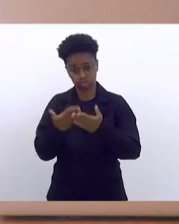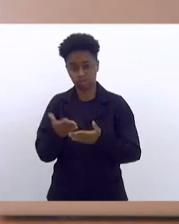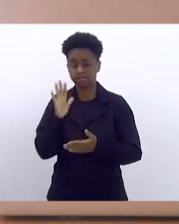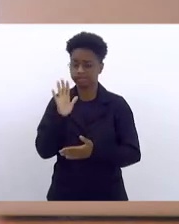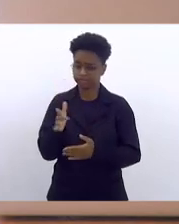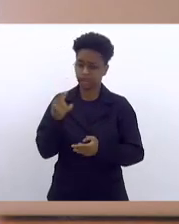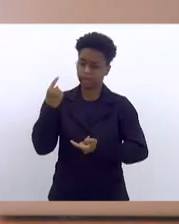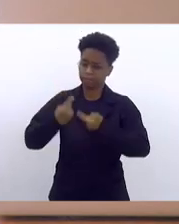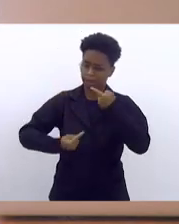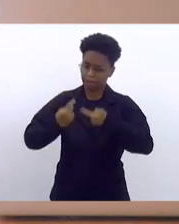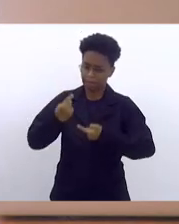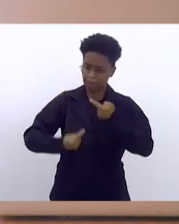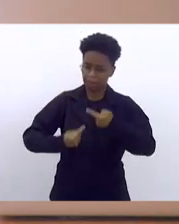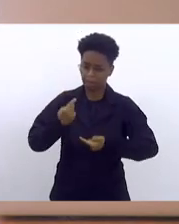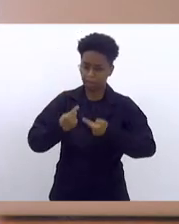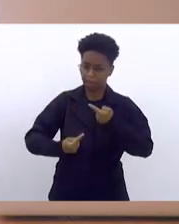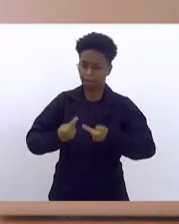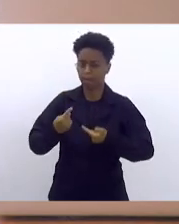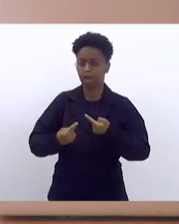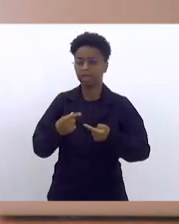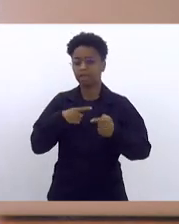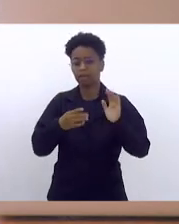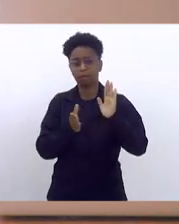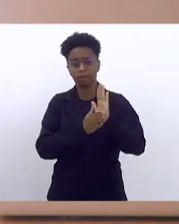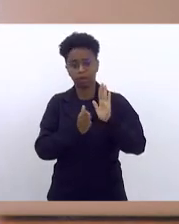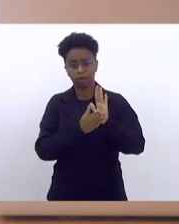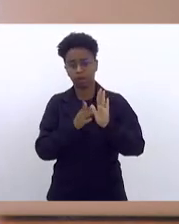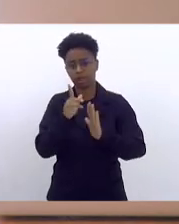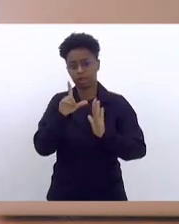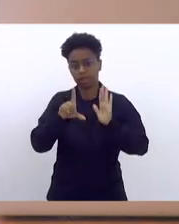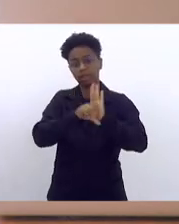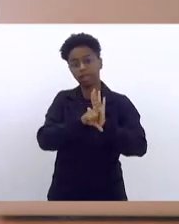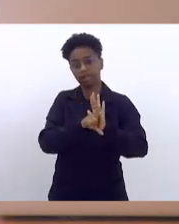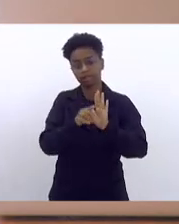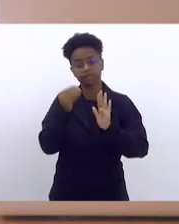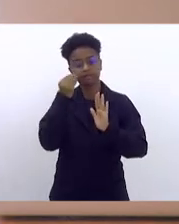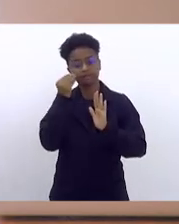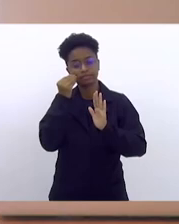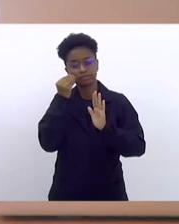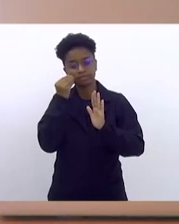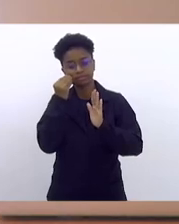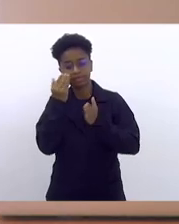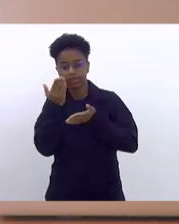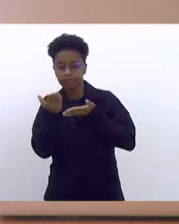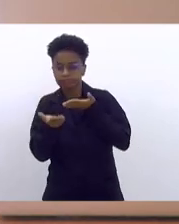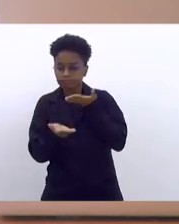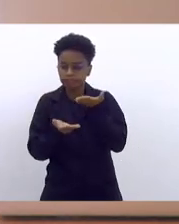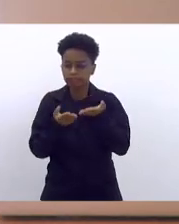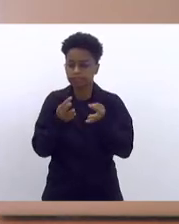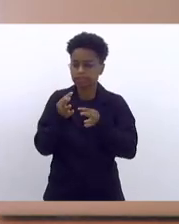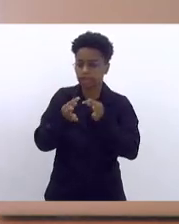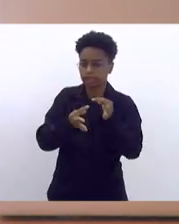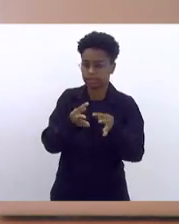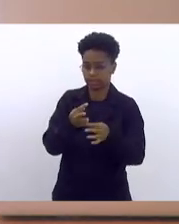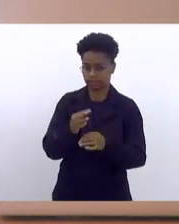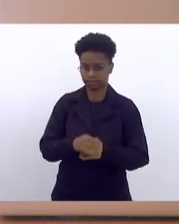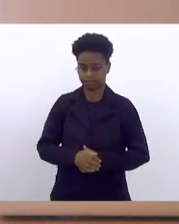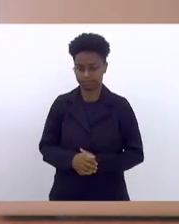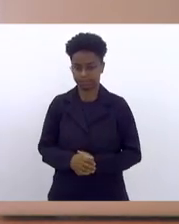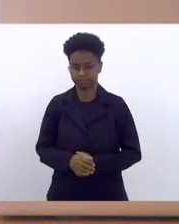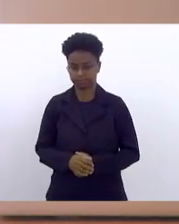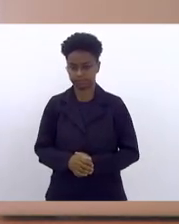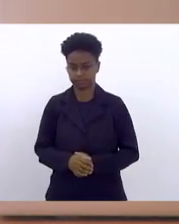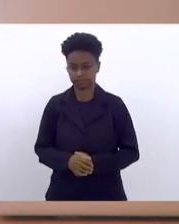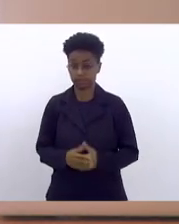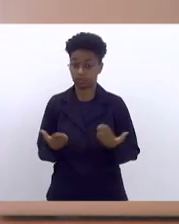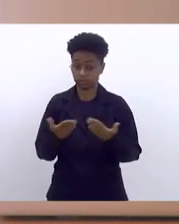sendo trazido através de propostas de lei para tratar as causas né hoje